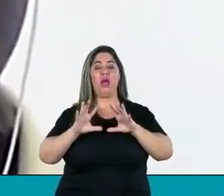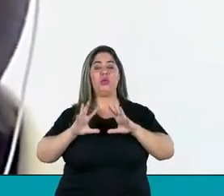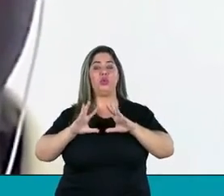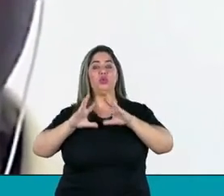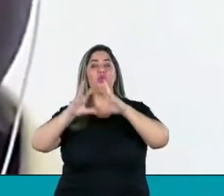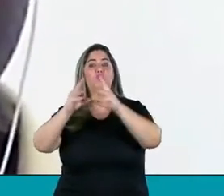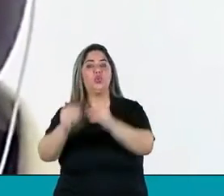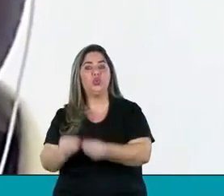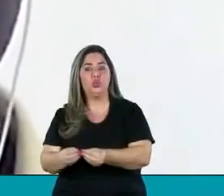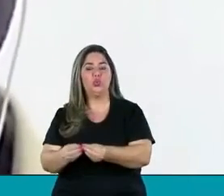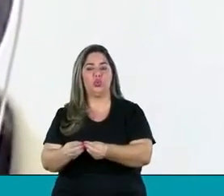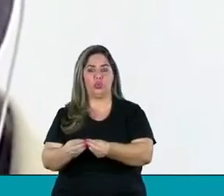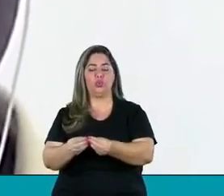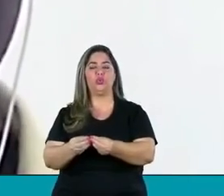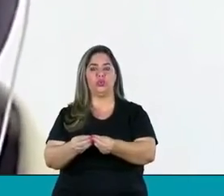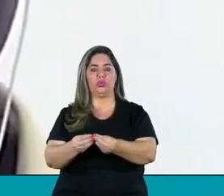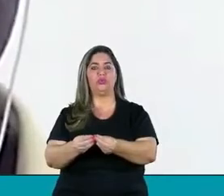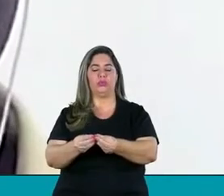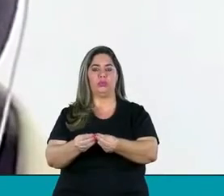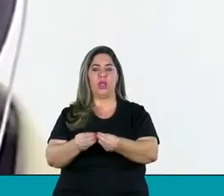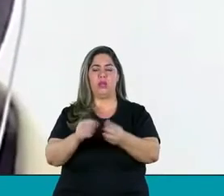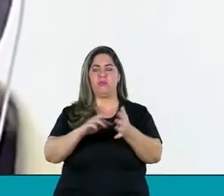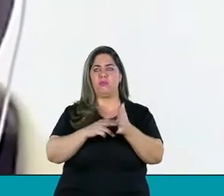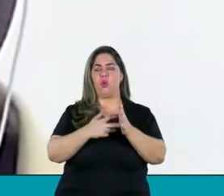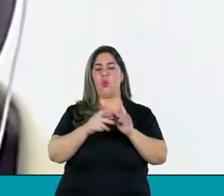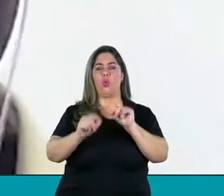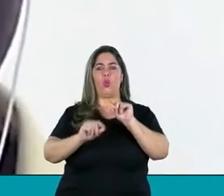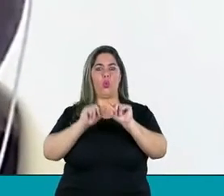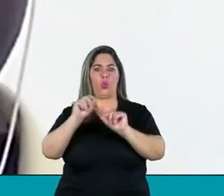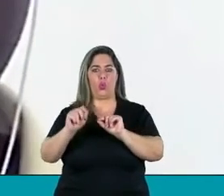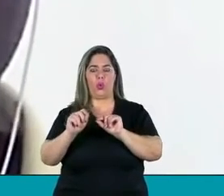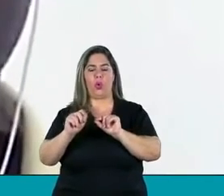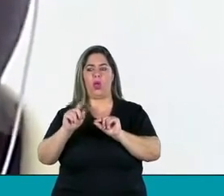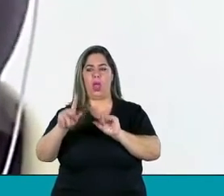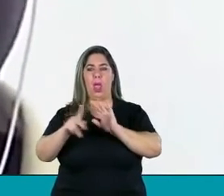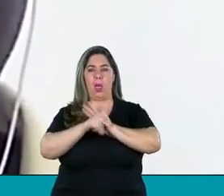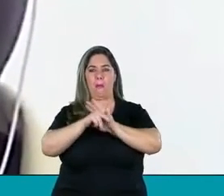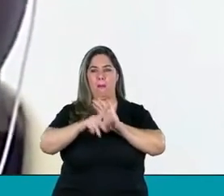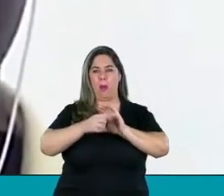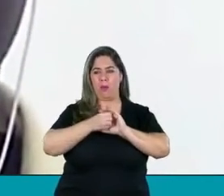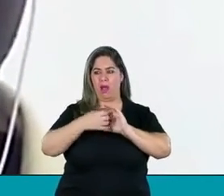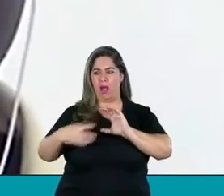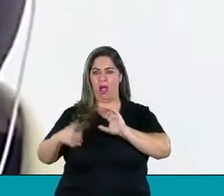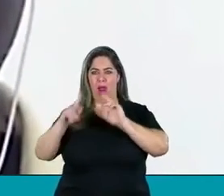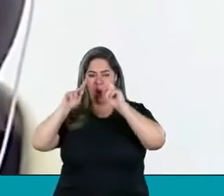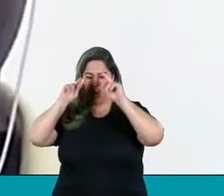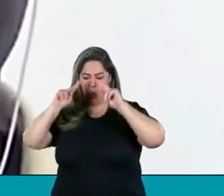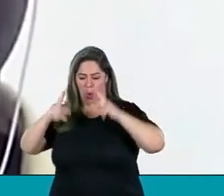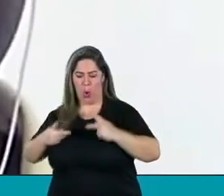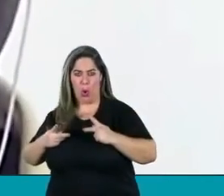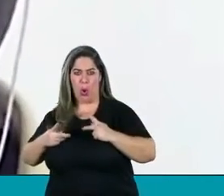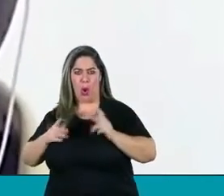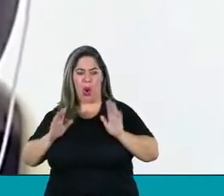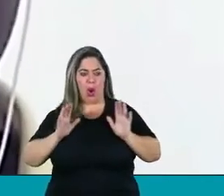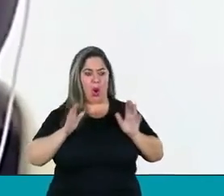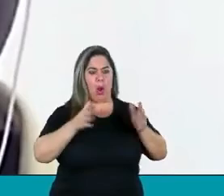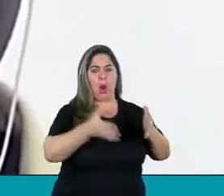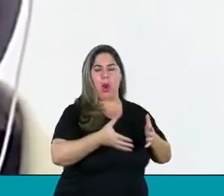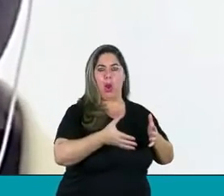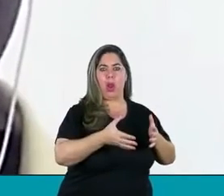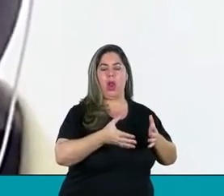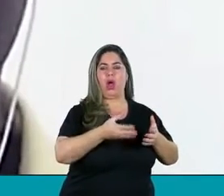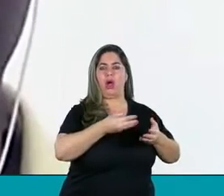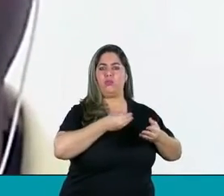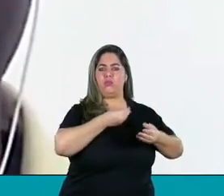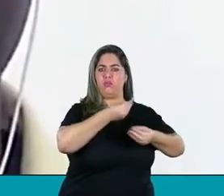categoria complexos. Isso significa dizer que o que é característico da humanidade se vincula à relação de